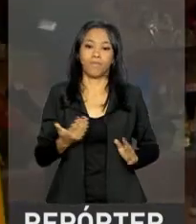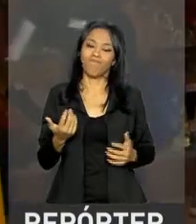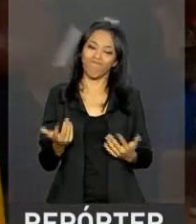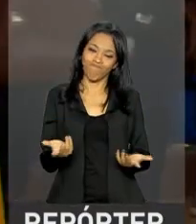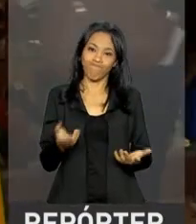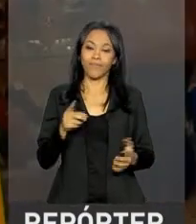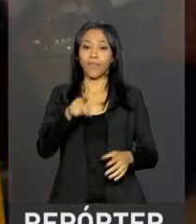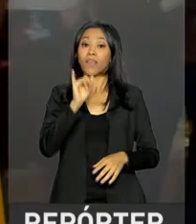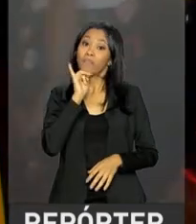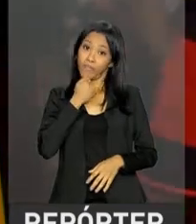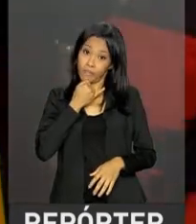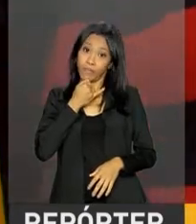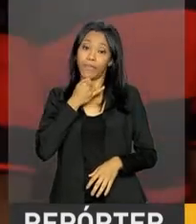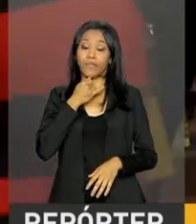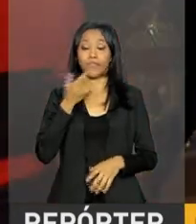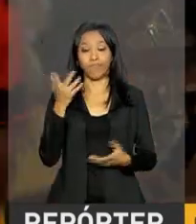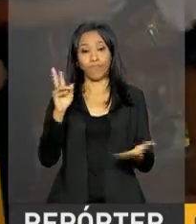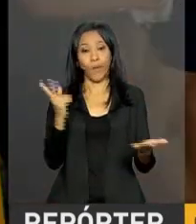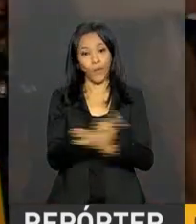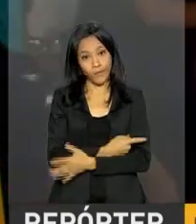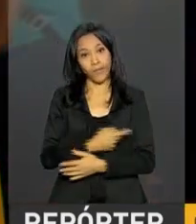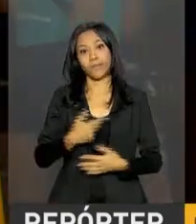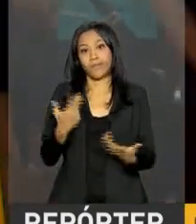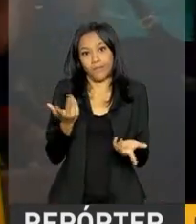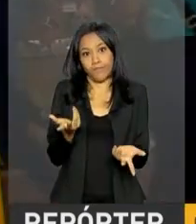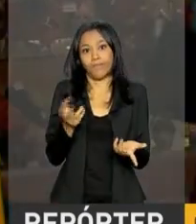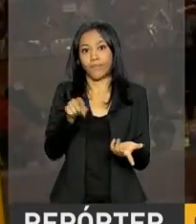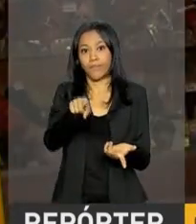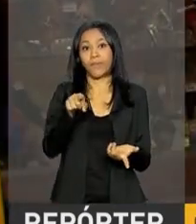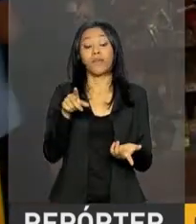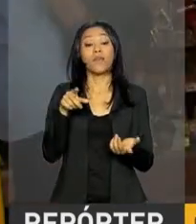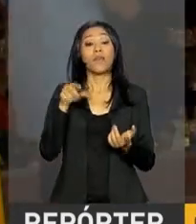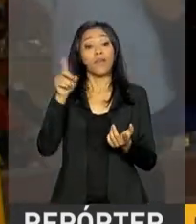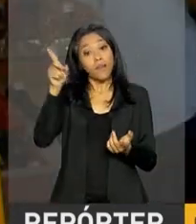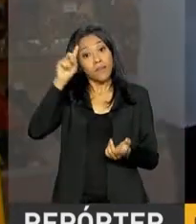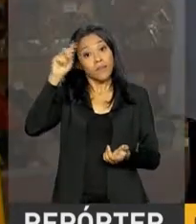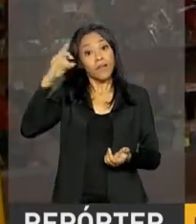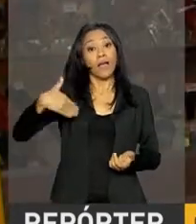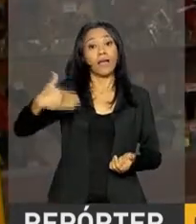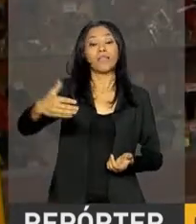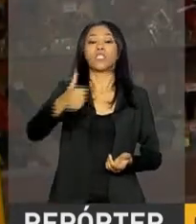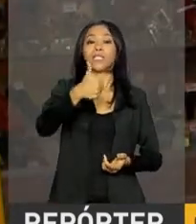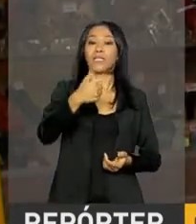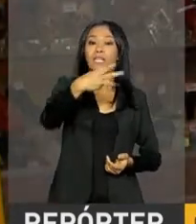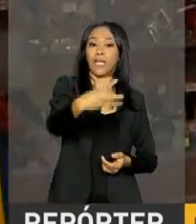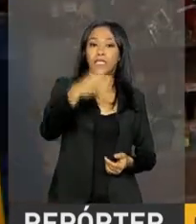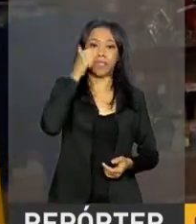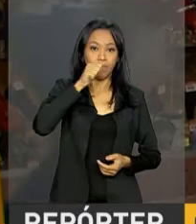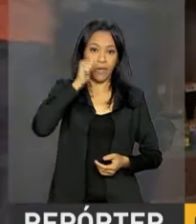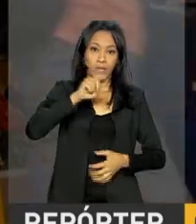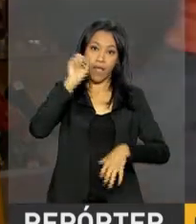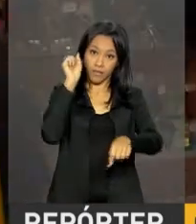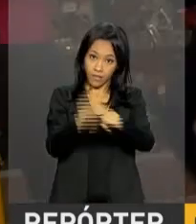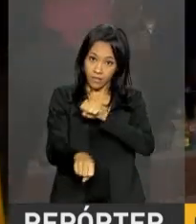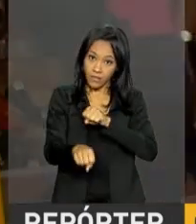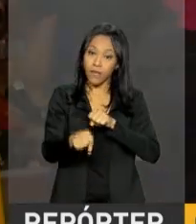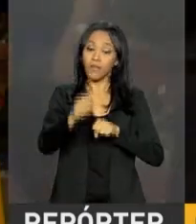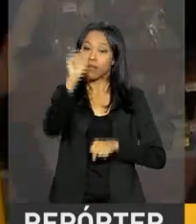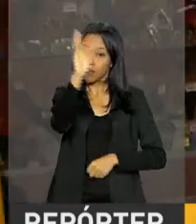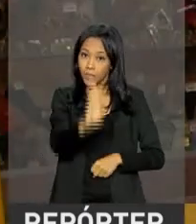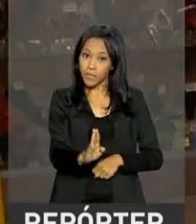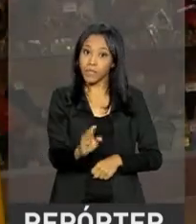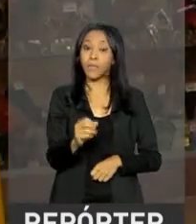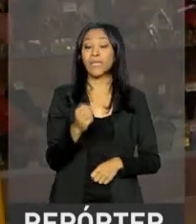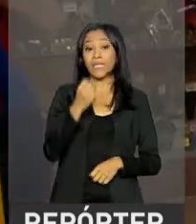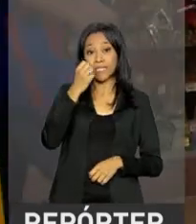a história da laura mais comum do que se imagina a cada dia 13 mulheres são assassinadas no brasil e